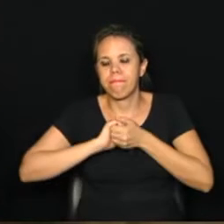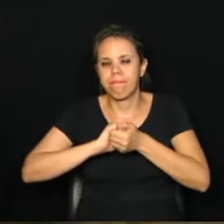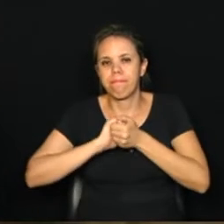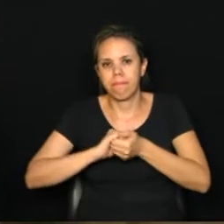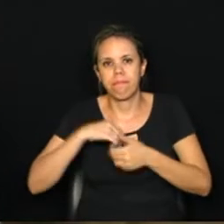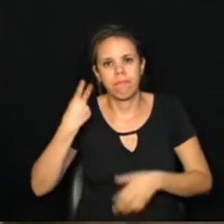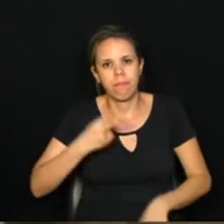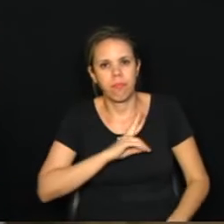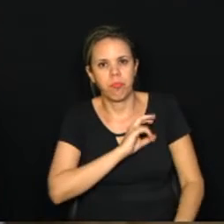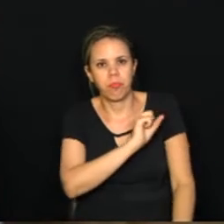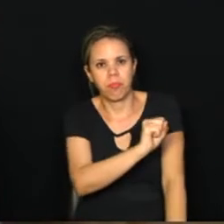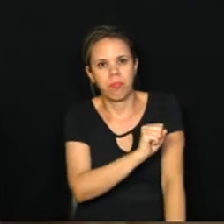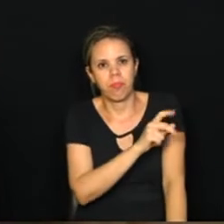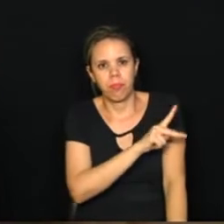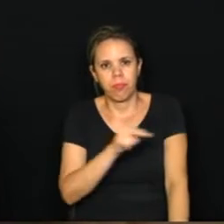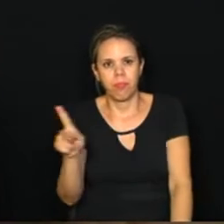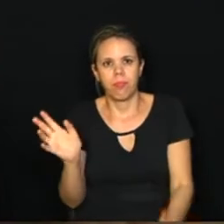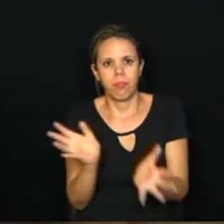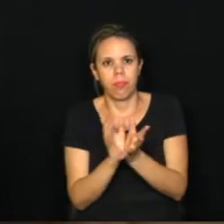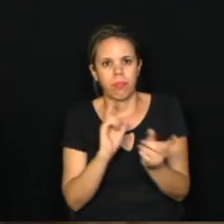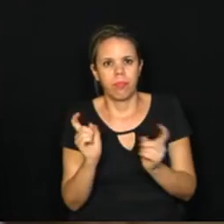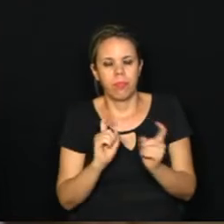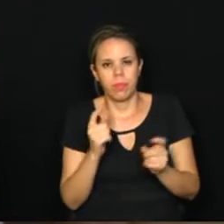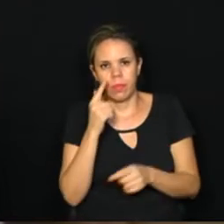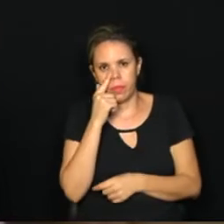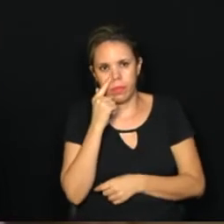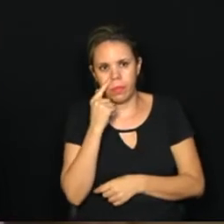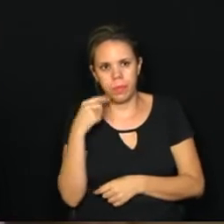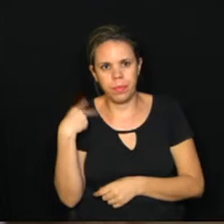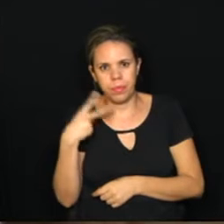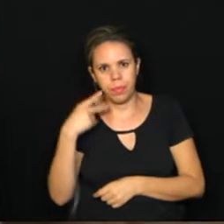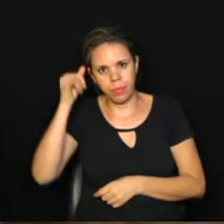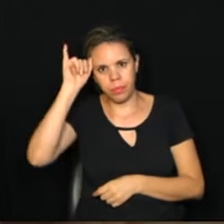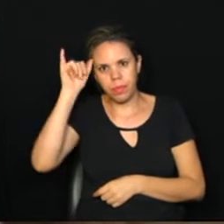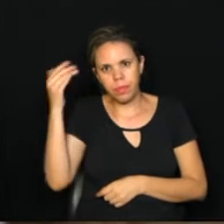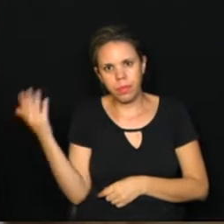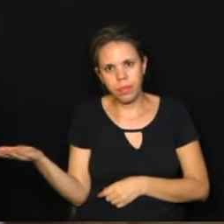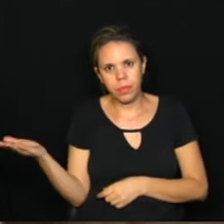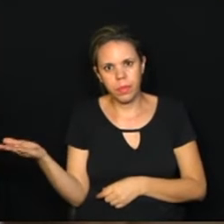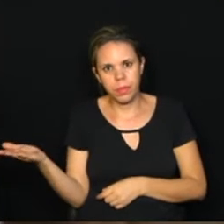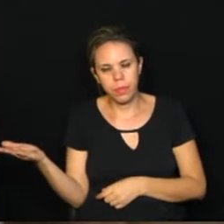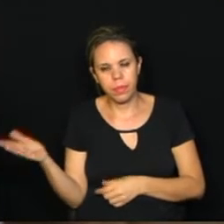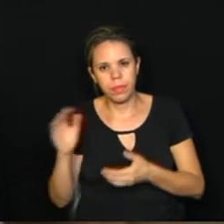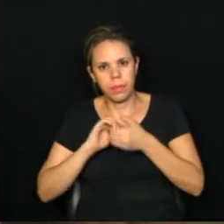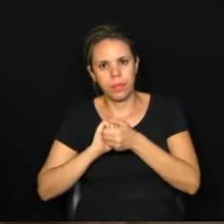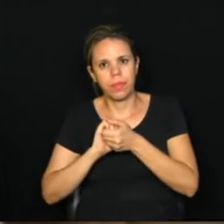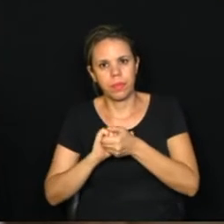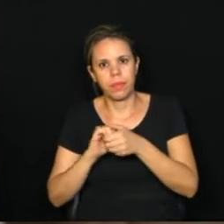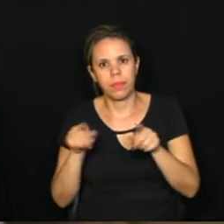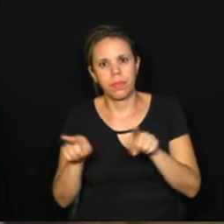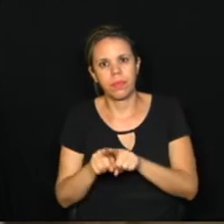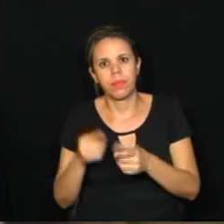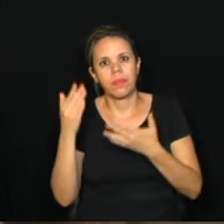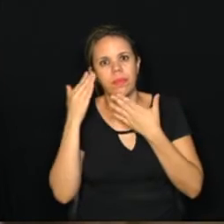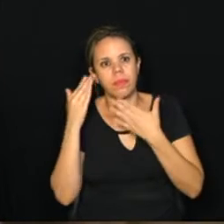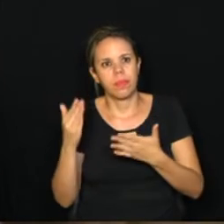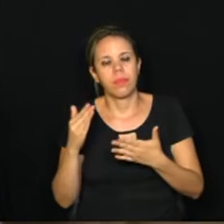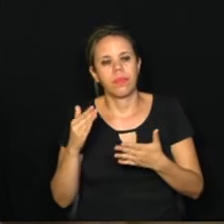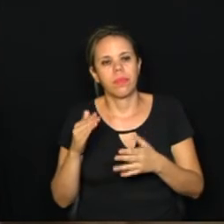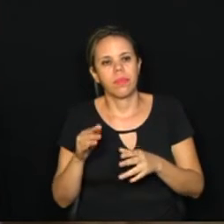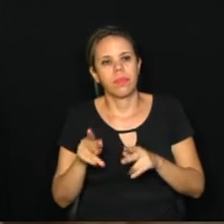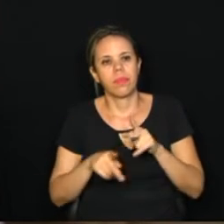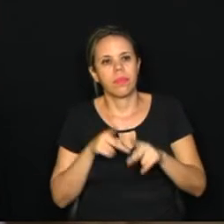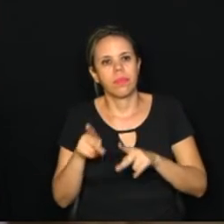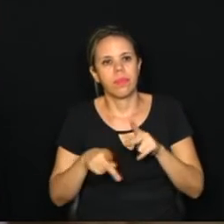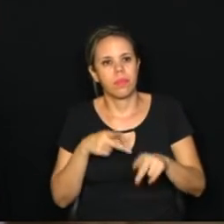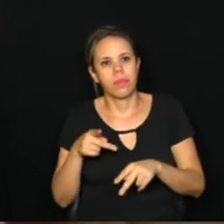vereador Rossini, que preside essa reunião, o vereador Paulo Gaspar. Cumprimento também e agradeço aqui as considerações